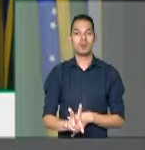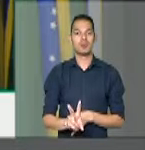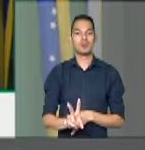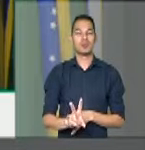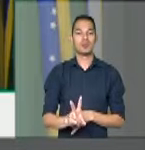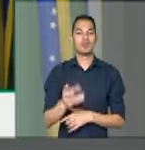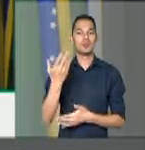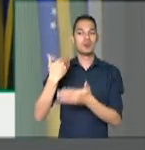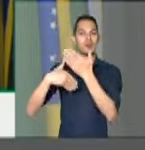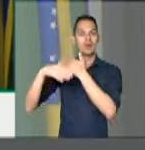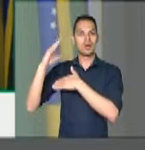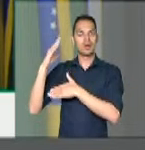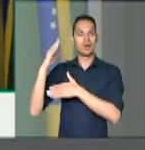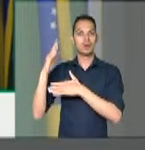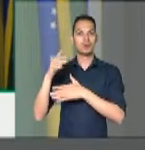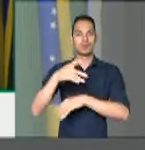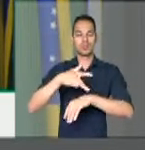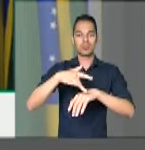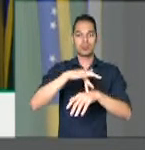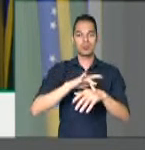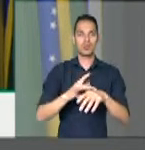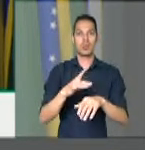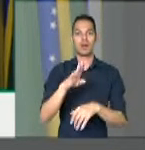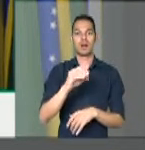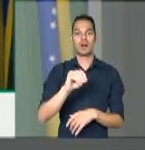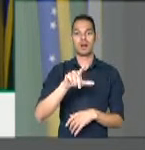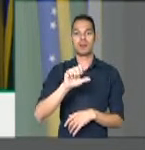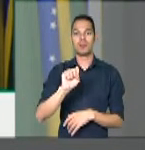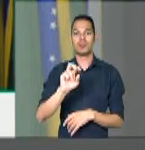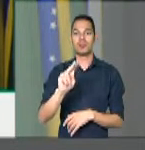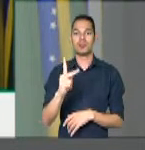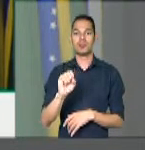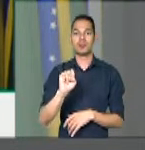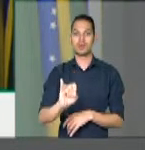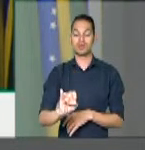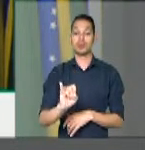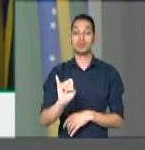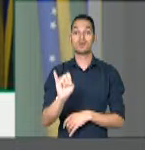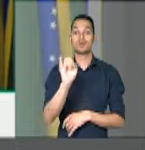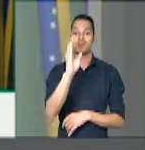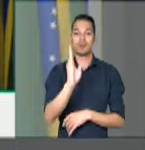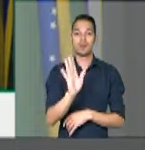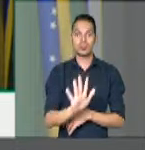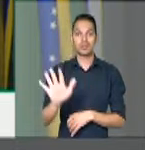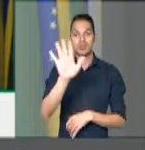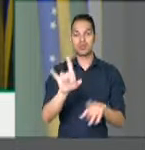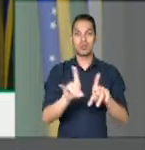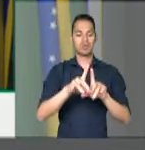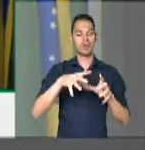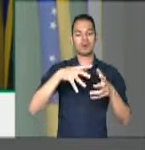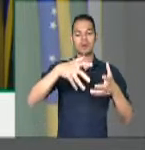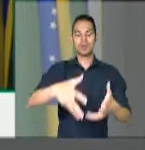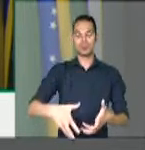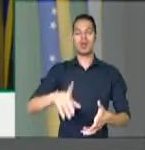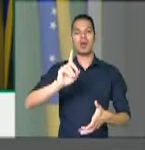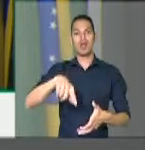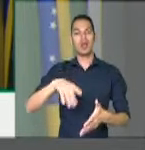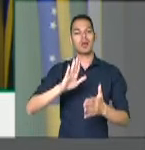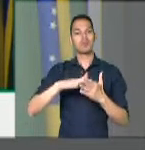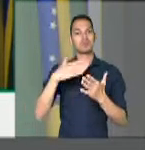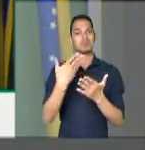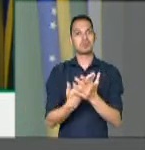época o Bolshoi, que forma crianças de mais lugares do Brasil e do mundo, e que é uma verdadeira escola de